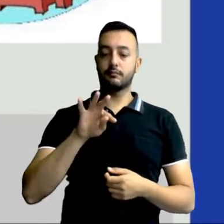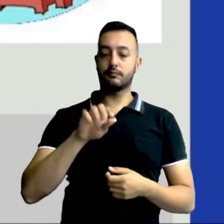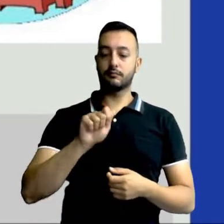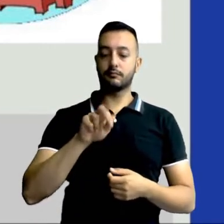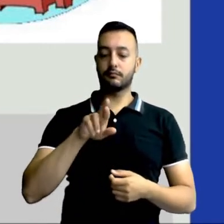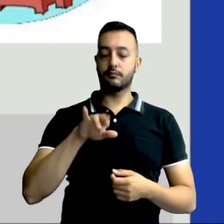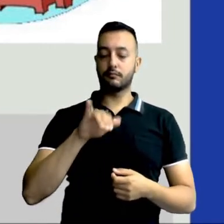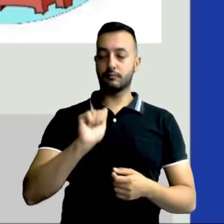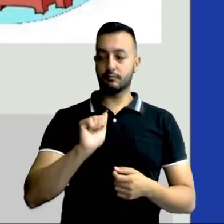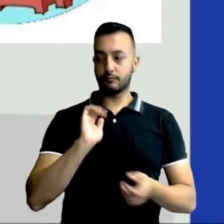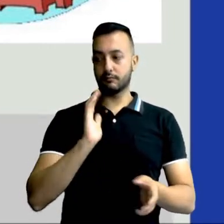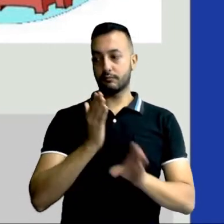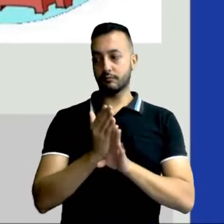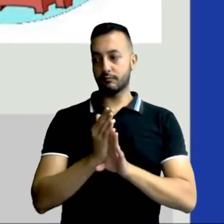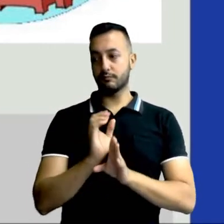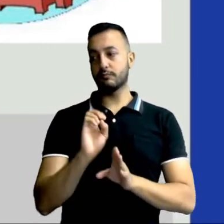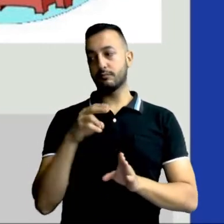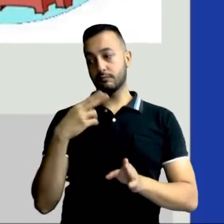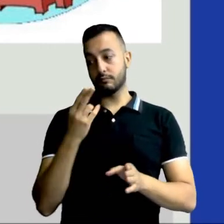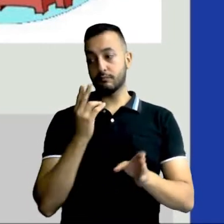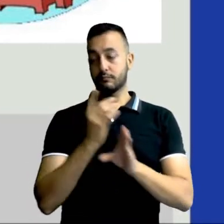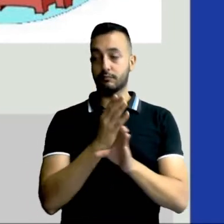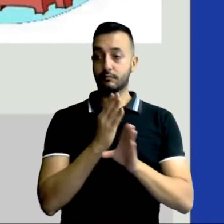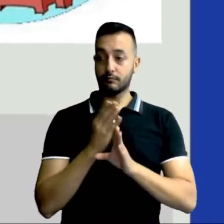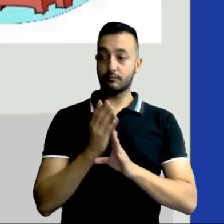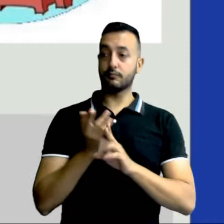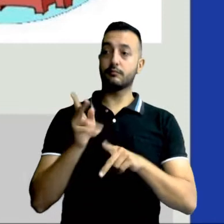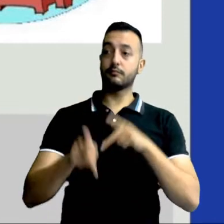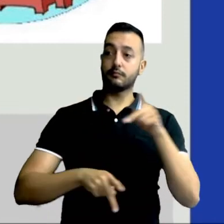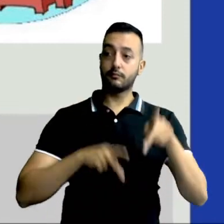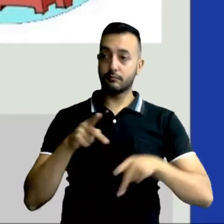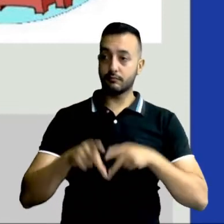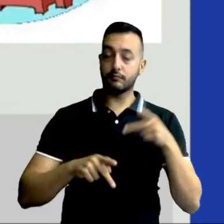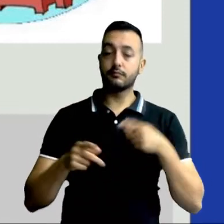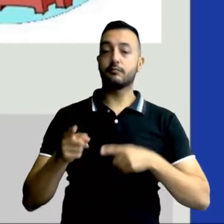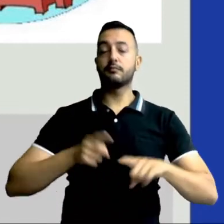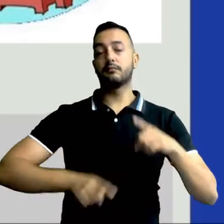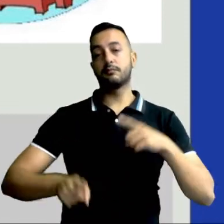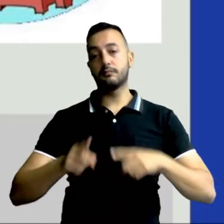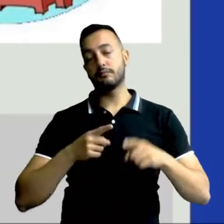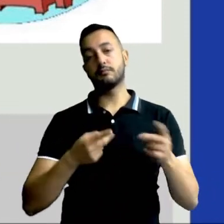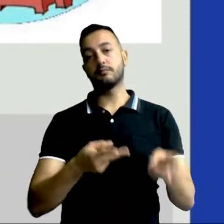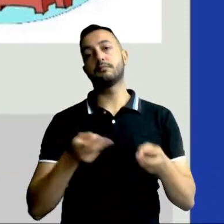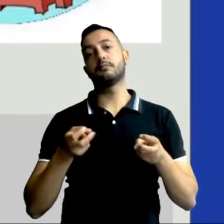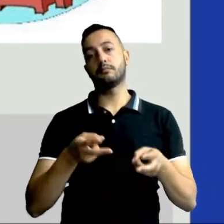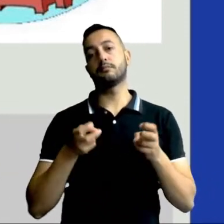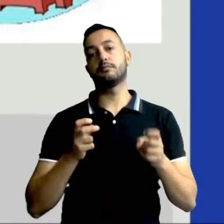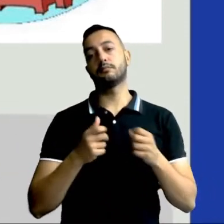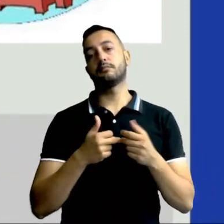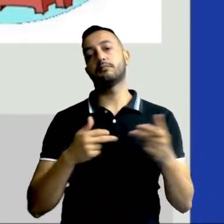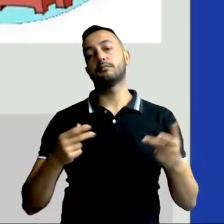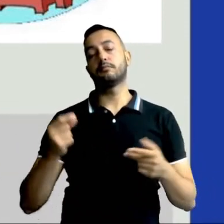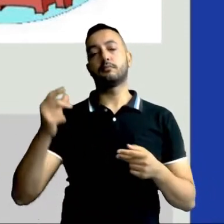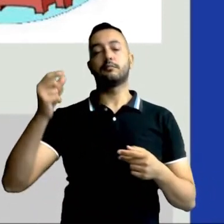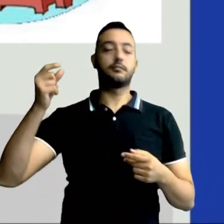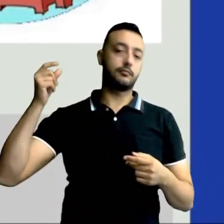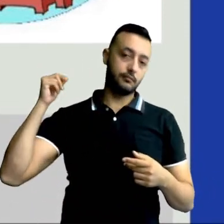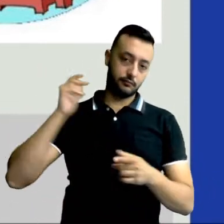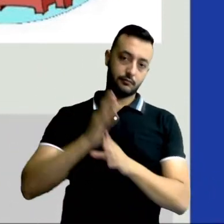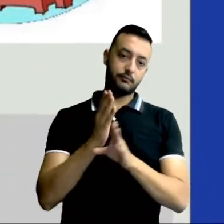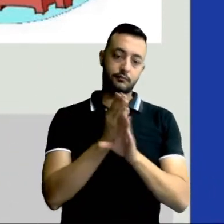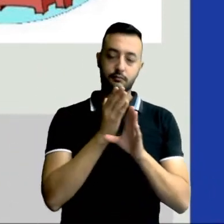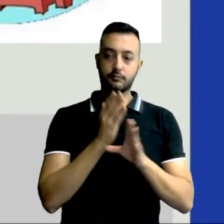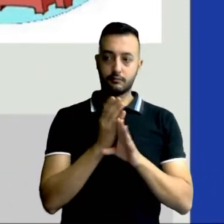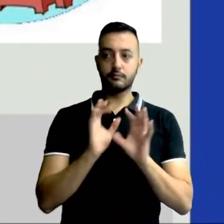a descoberto ou a descobrir para povoar administrar e explorar isso na época dos